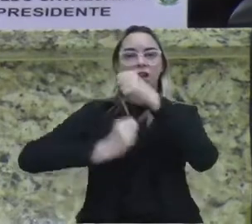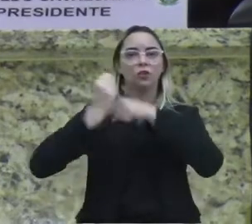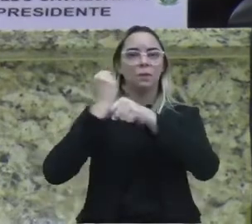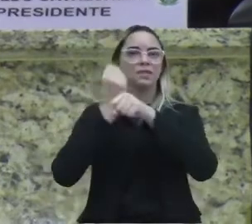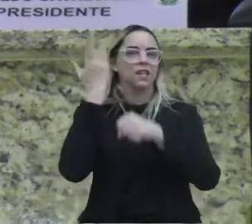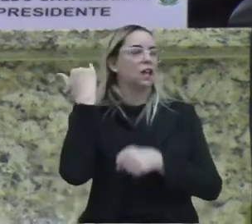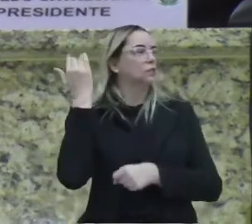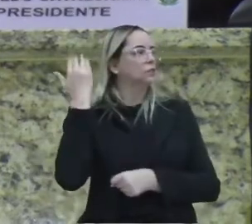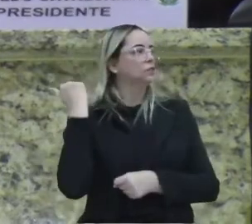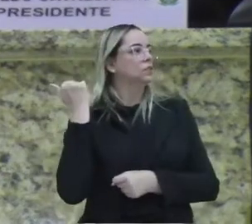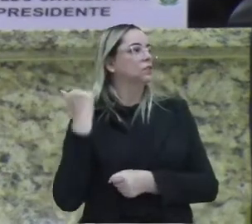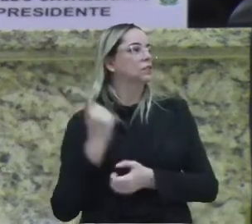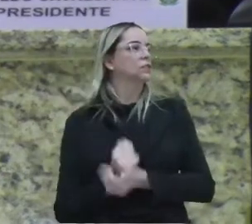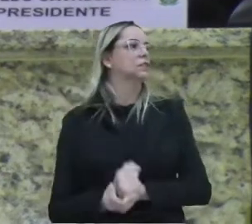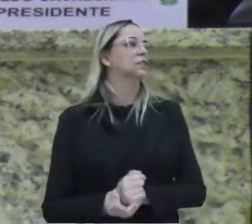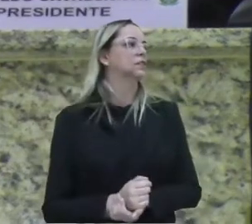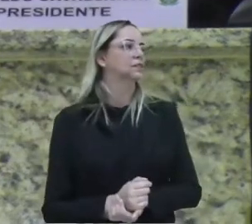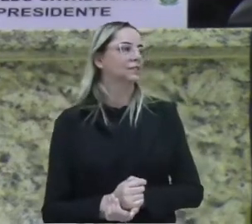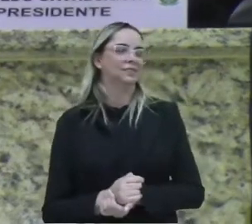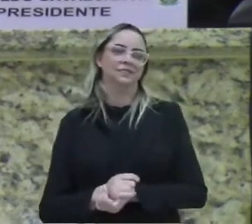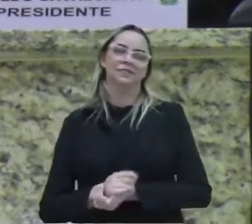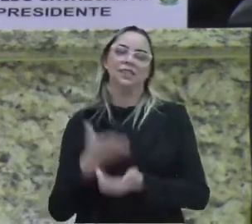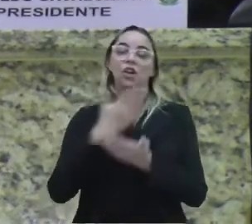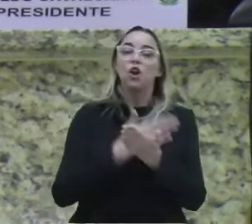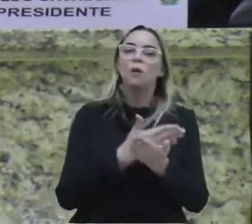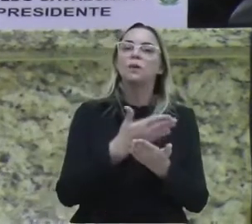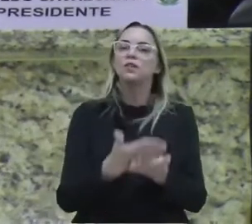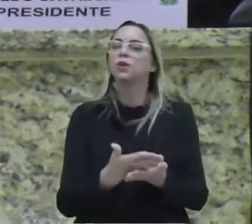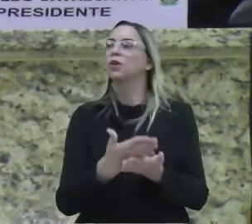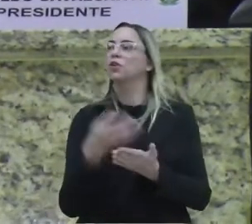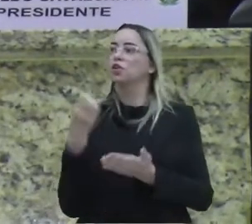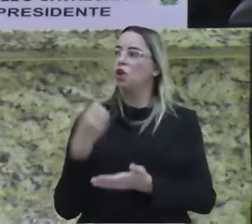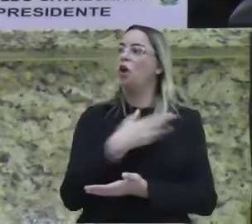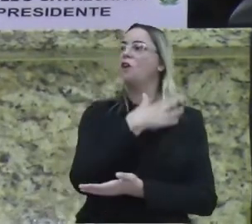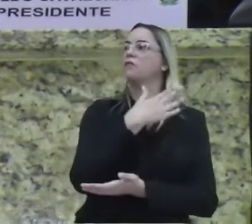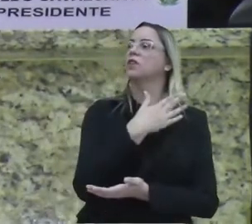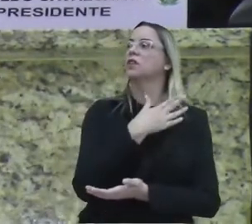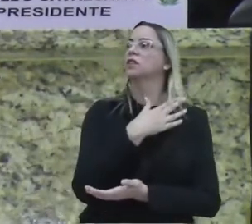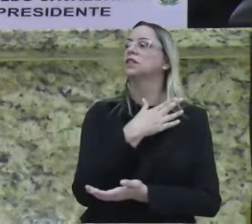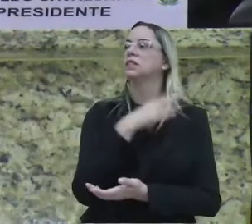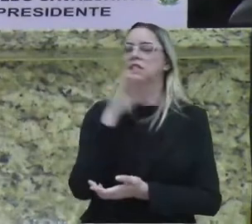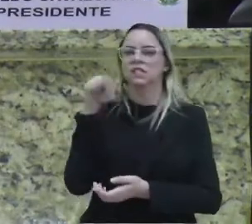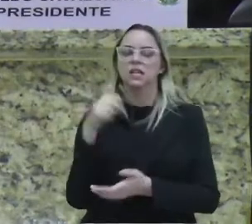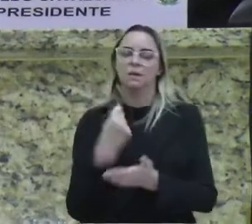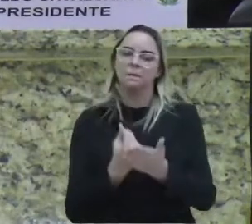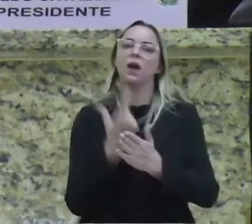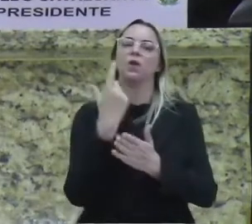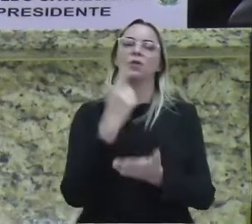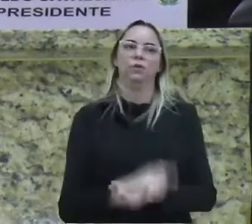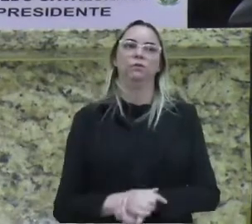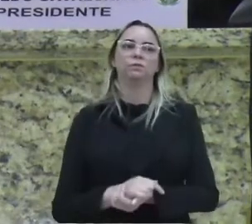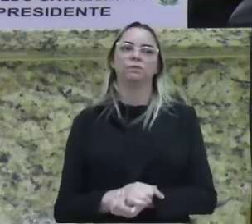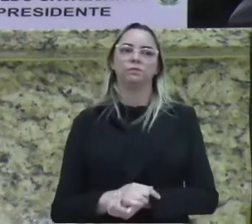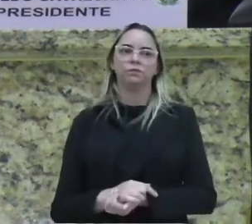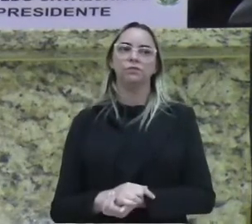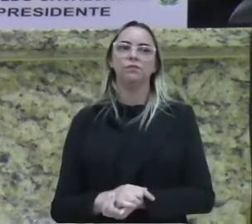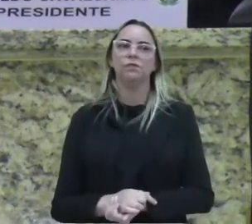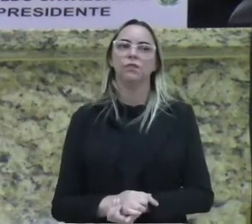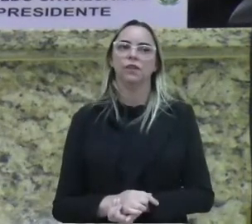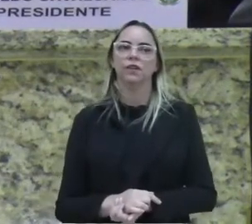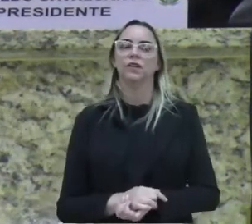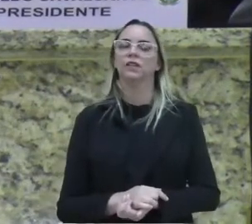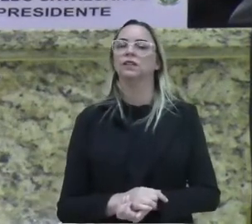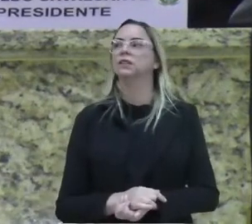Foi do ano passado, a lei do Fundeb. Então, iniciou-se a lei nova, foram contemplados, certo? Em relação